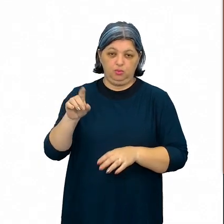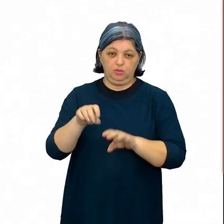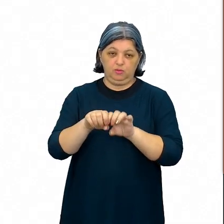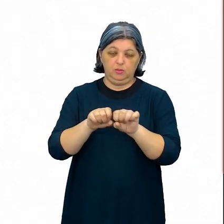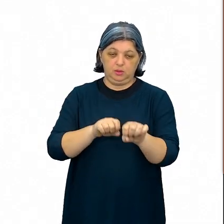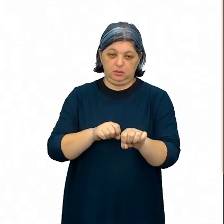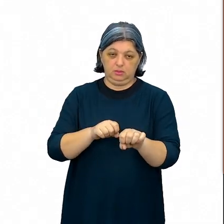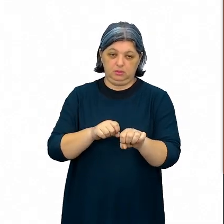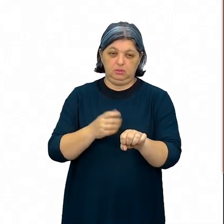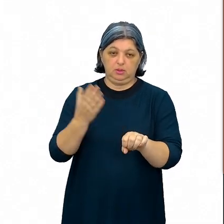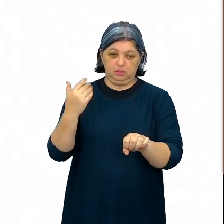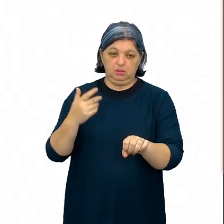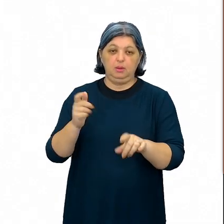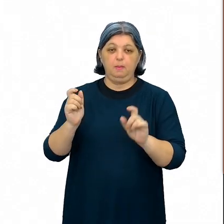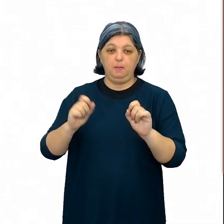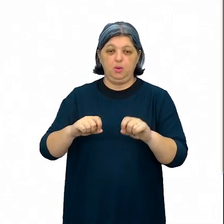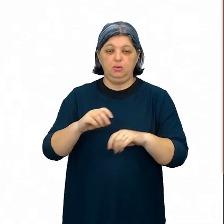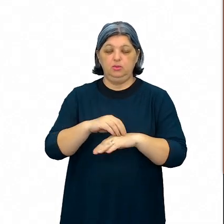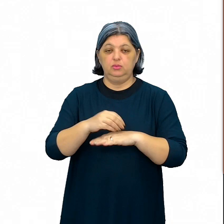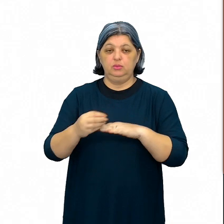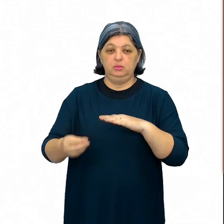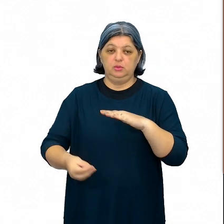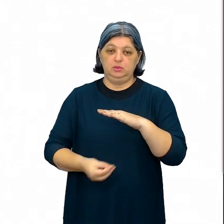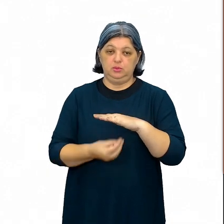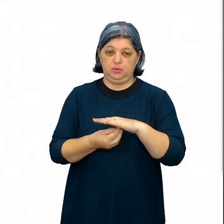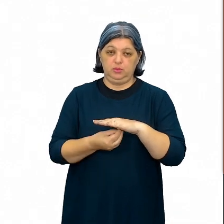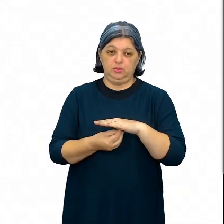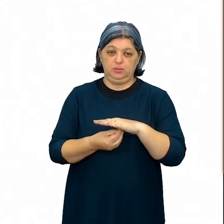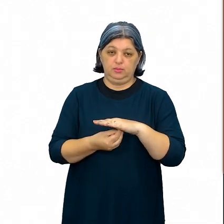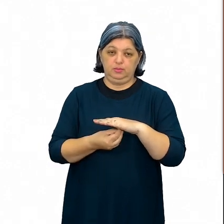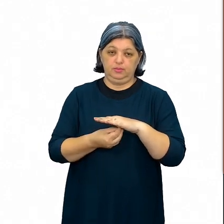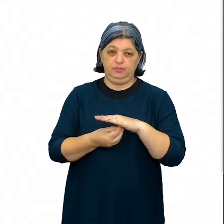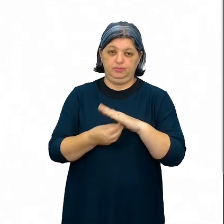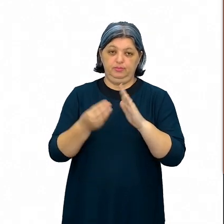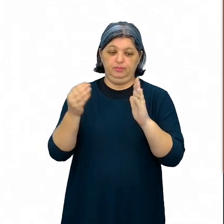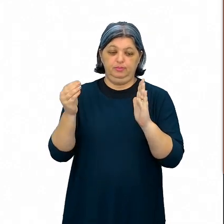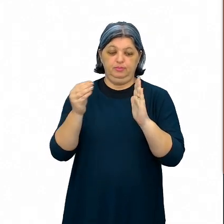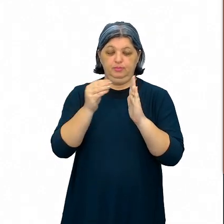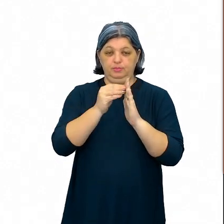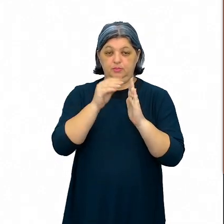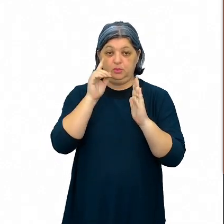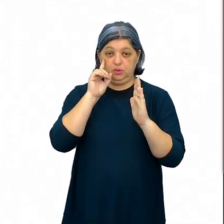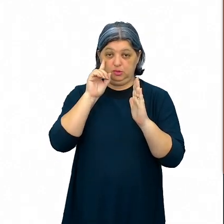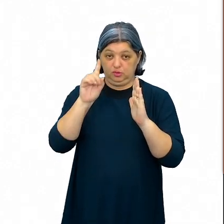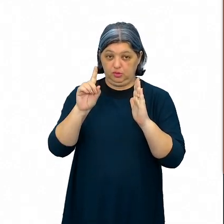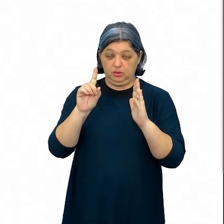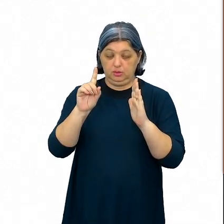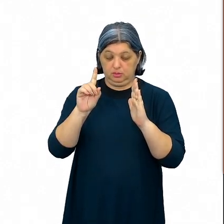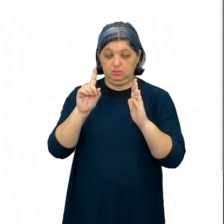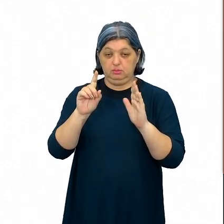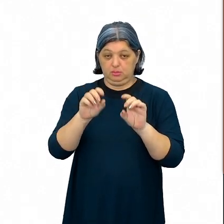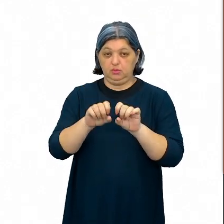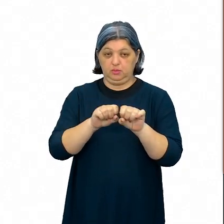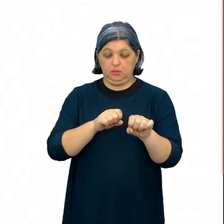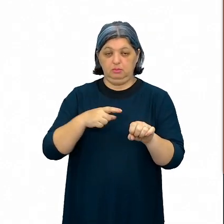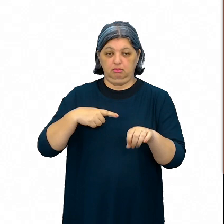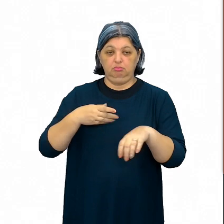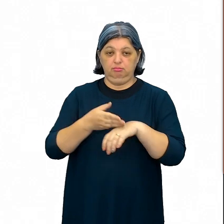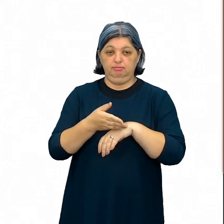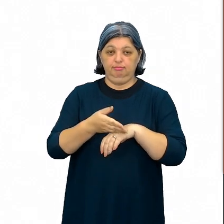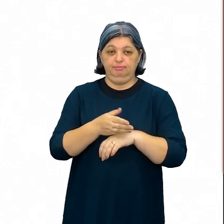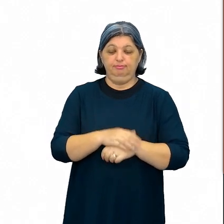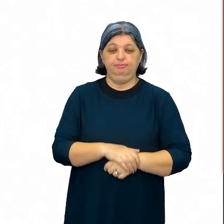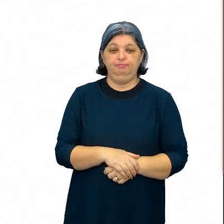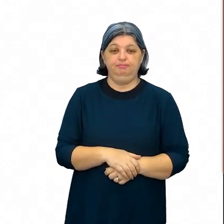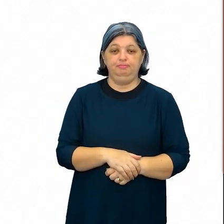então você pode ir lá no nosso repositório colocar a data da última formação que você vai ter acesso a ela também